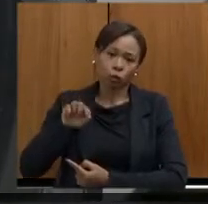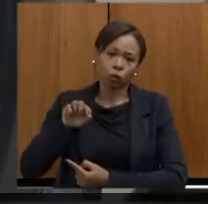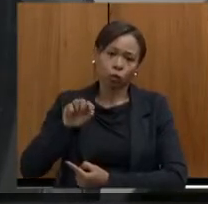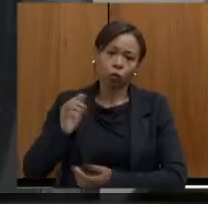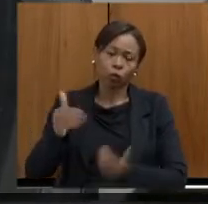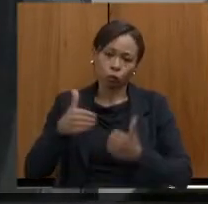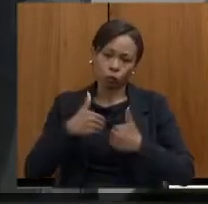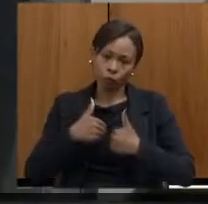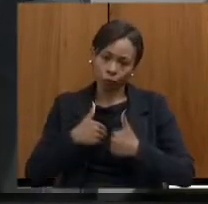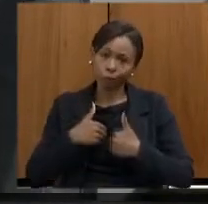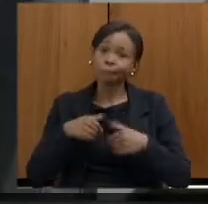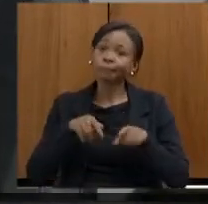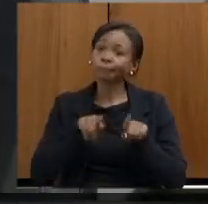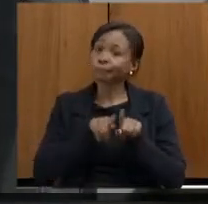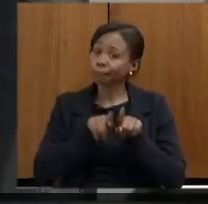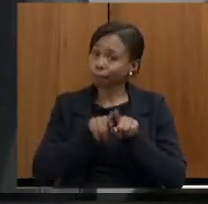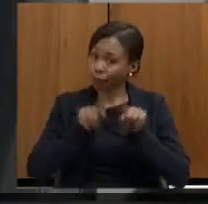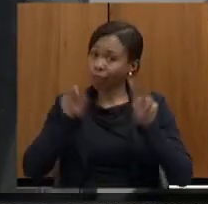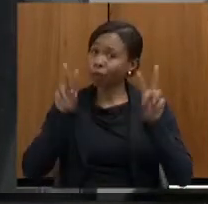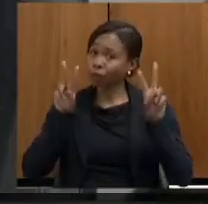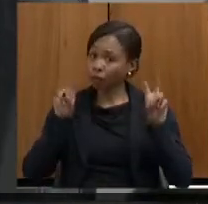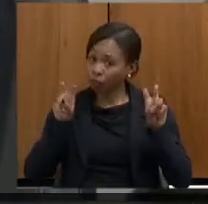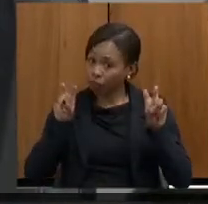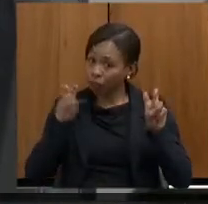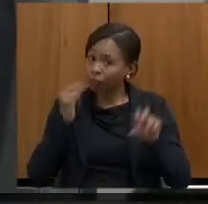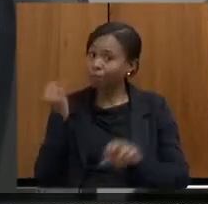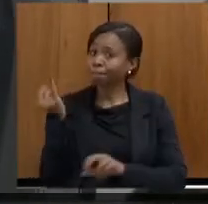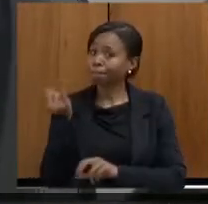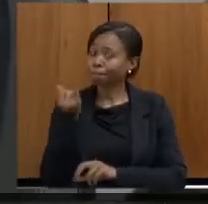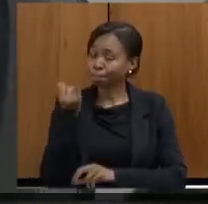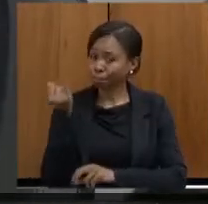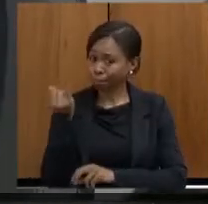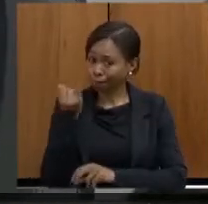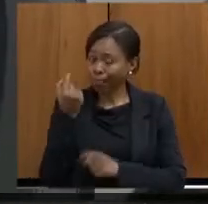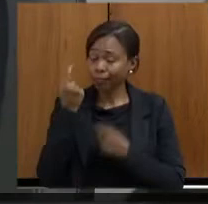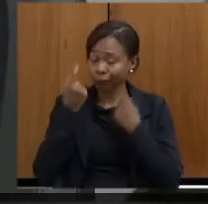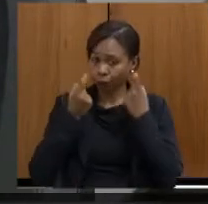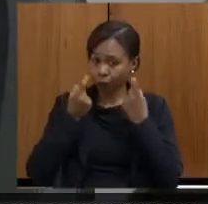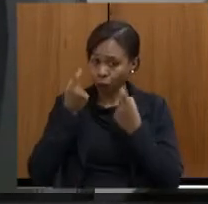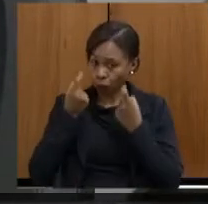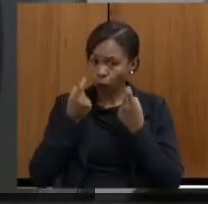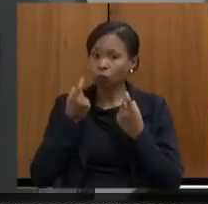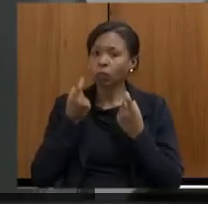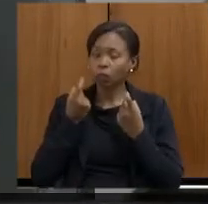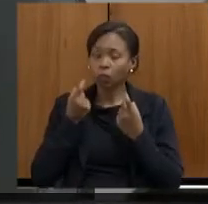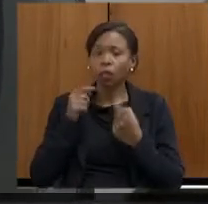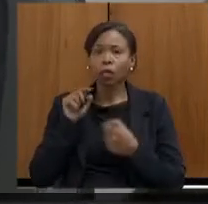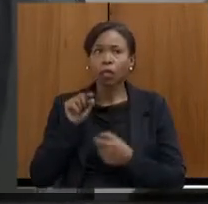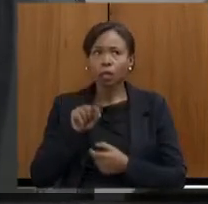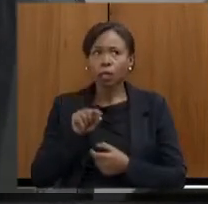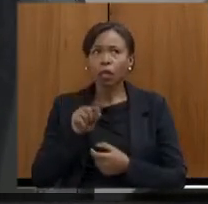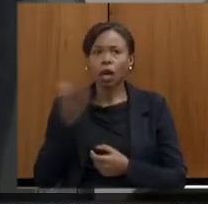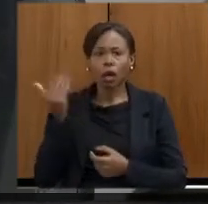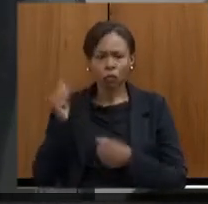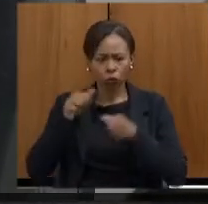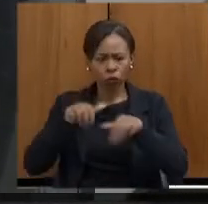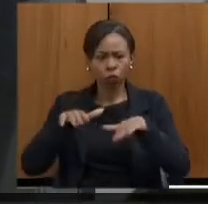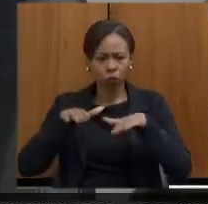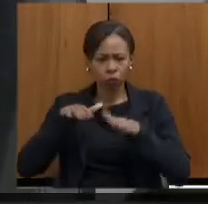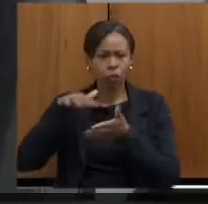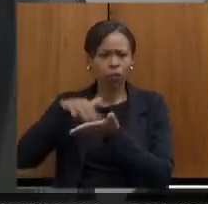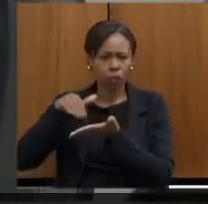temática que nos preocupa muito e que, na oportunidade da audiência com a Secretaria de Educação, nós também cobramos